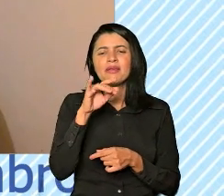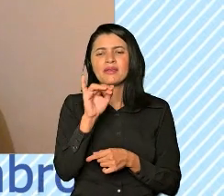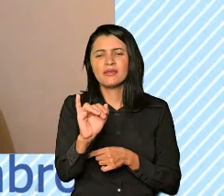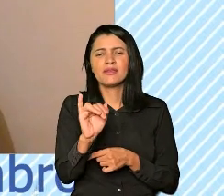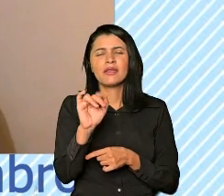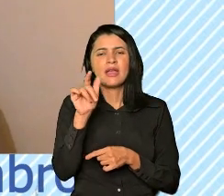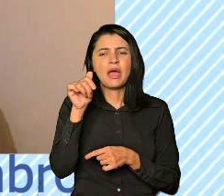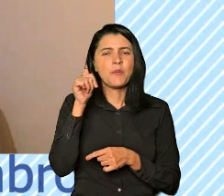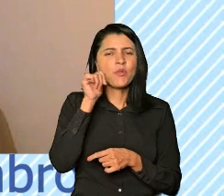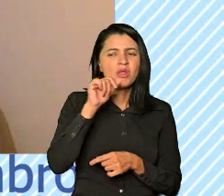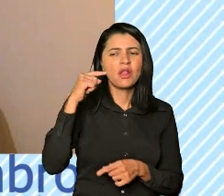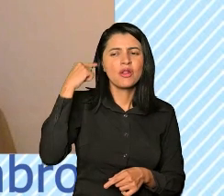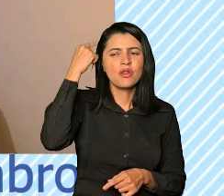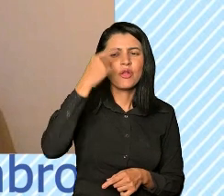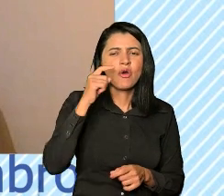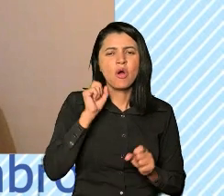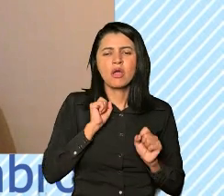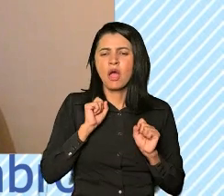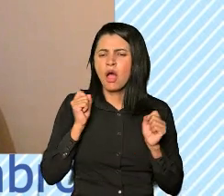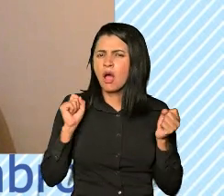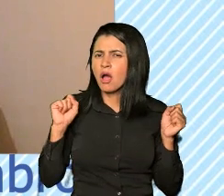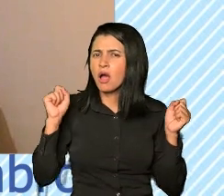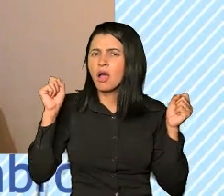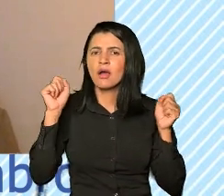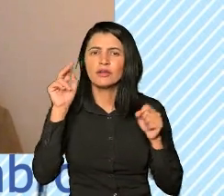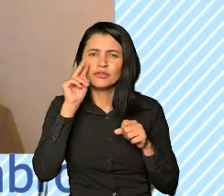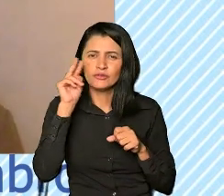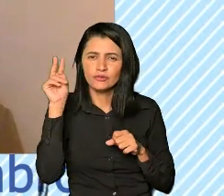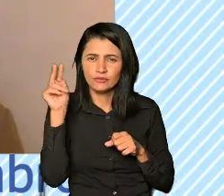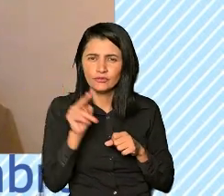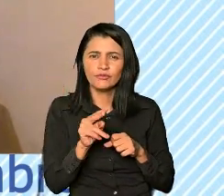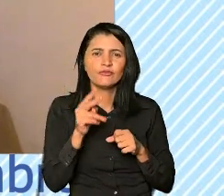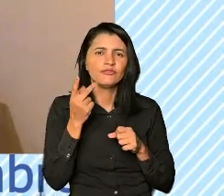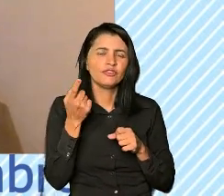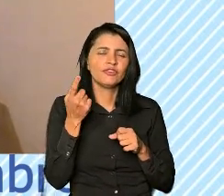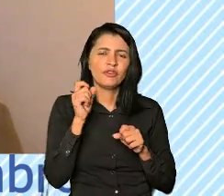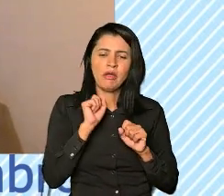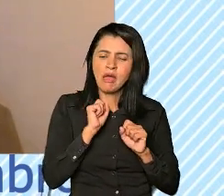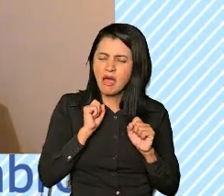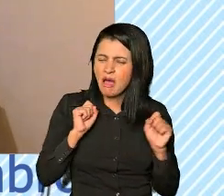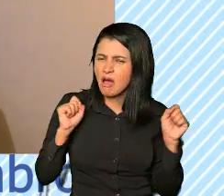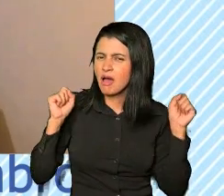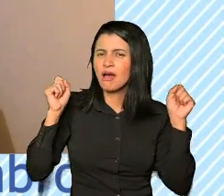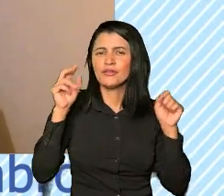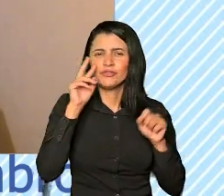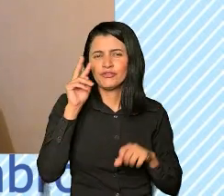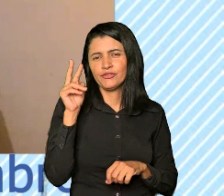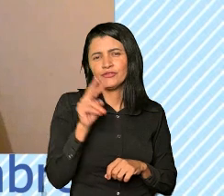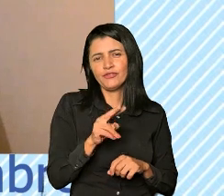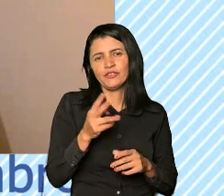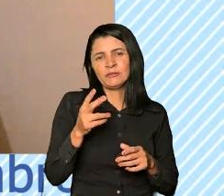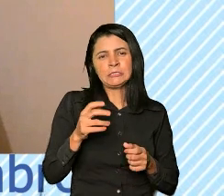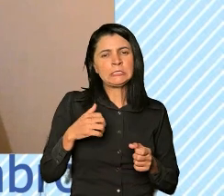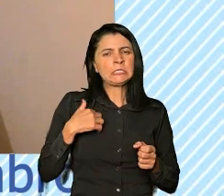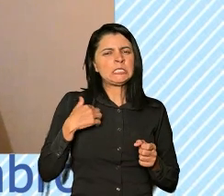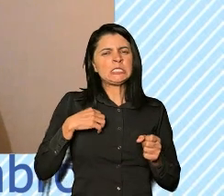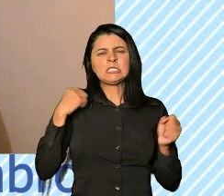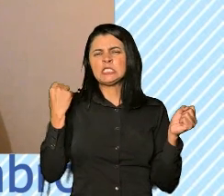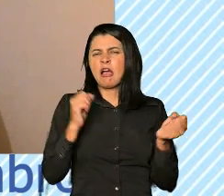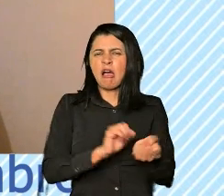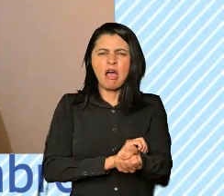está louca, que está desesperada, né? A gente viu esse histérica, tipo, né? Histérica, né? Então,